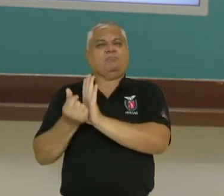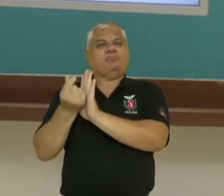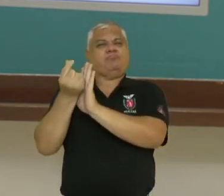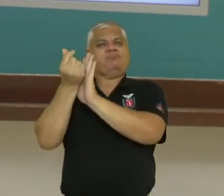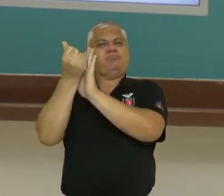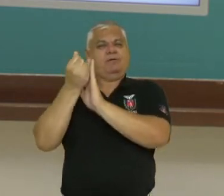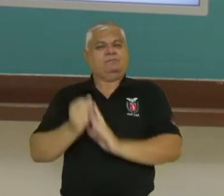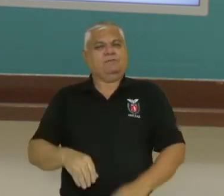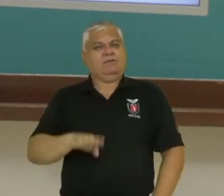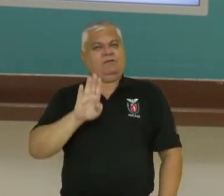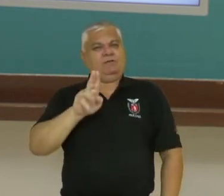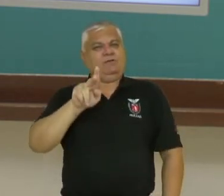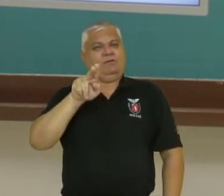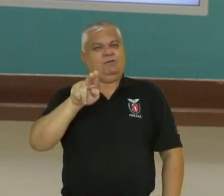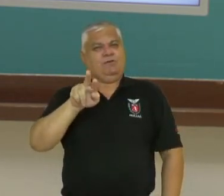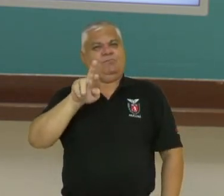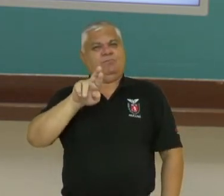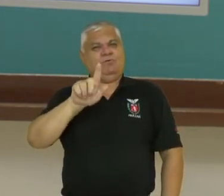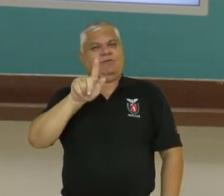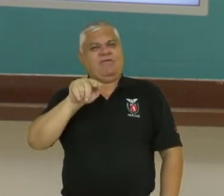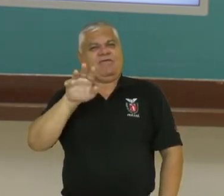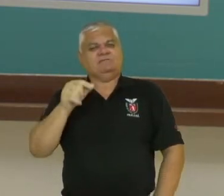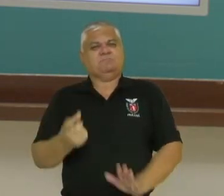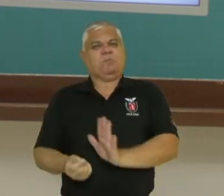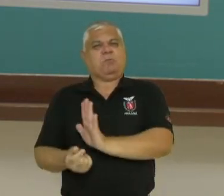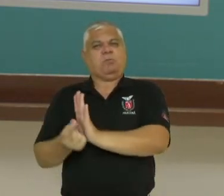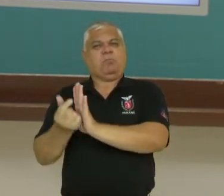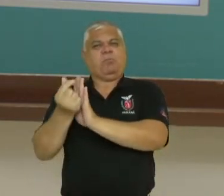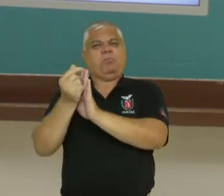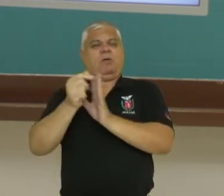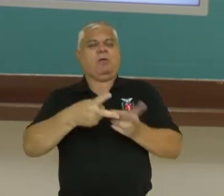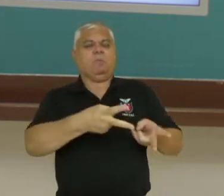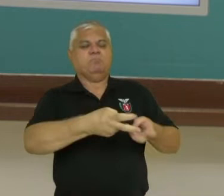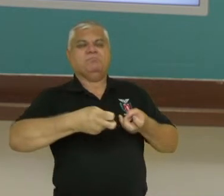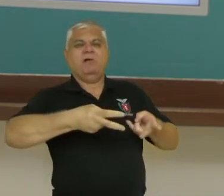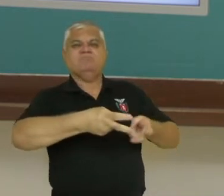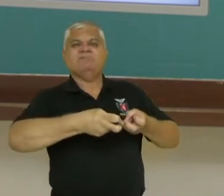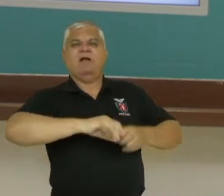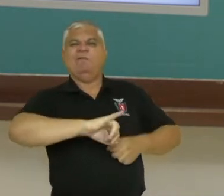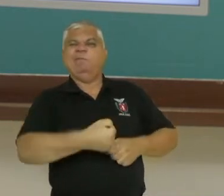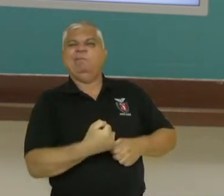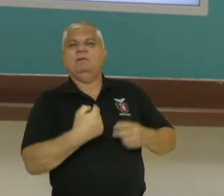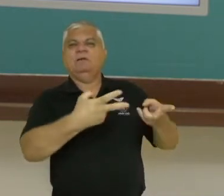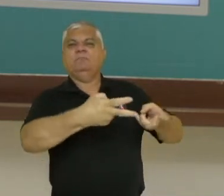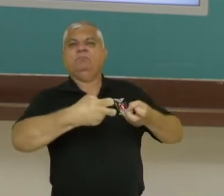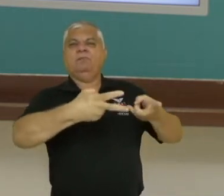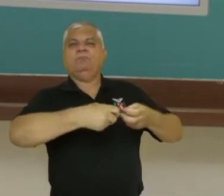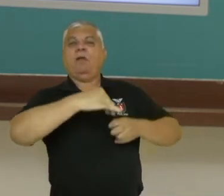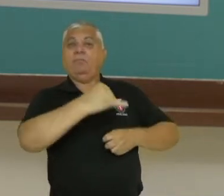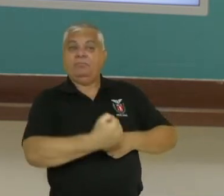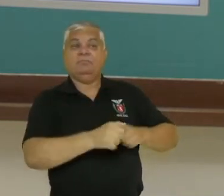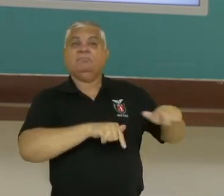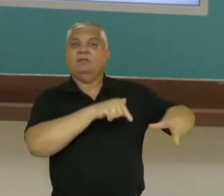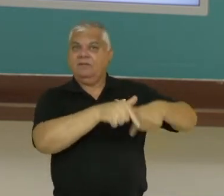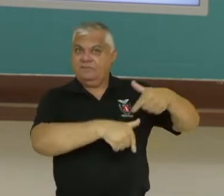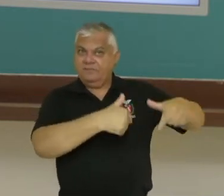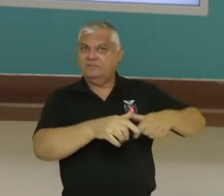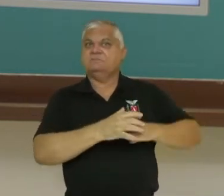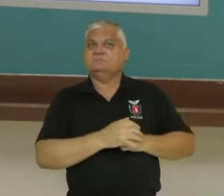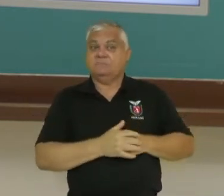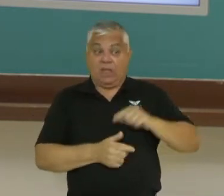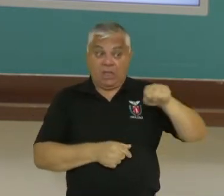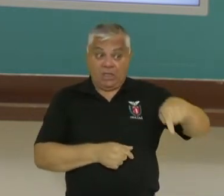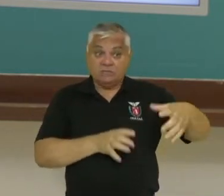os burgueses exploravam e muito a classe proletária, né, dos trabalhadores. E essa